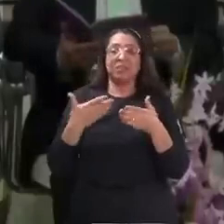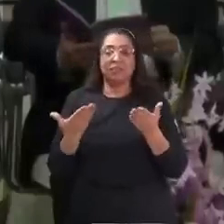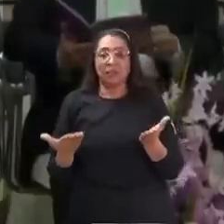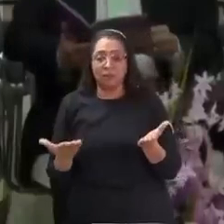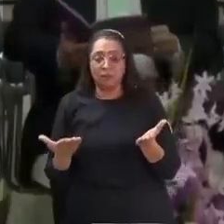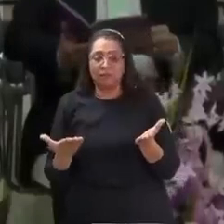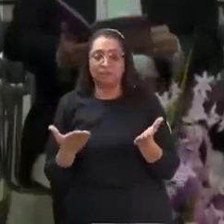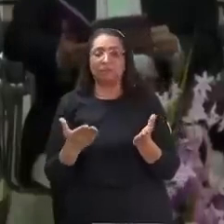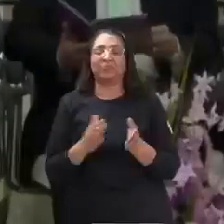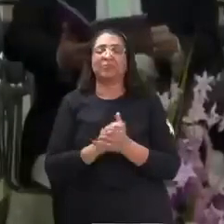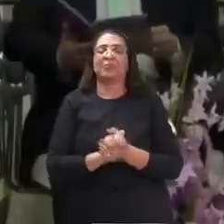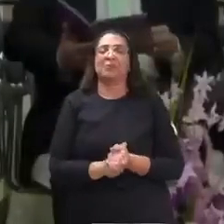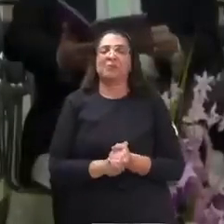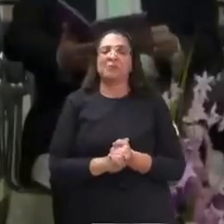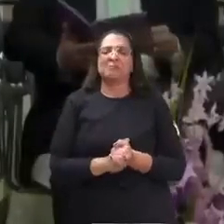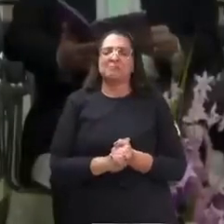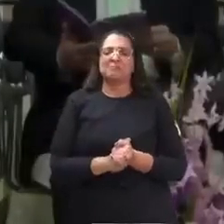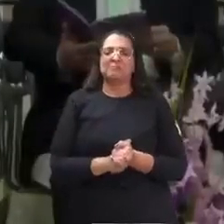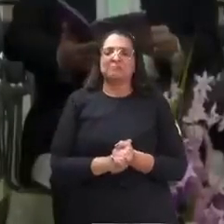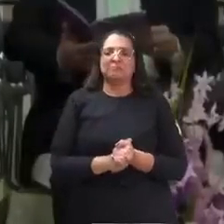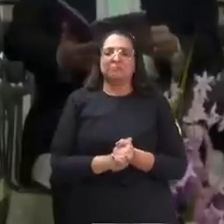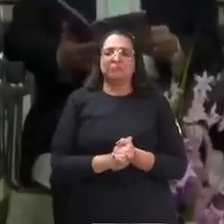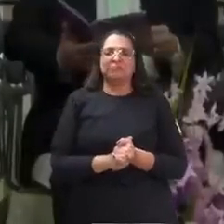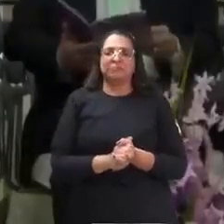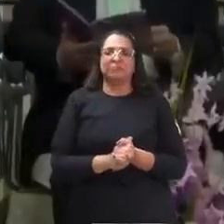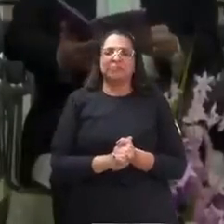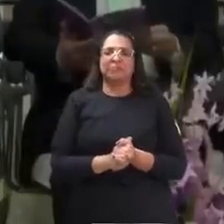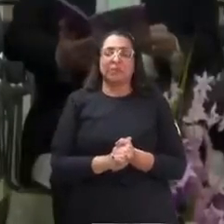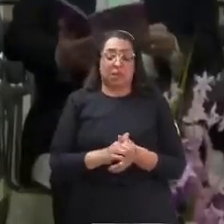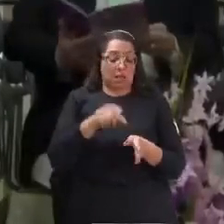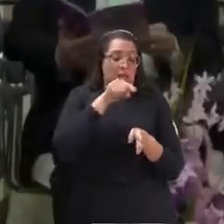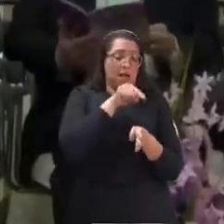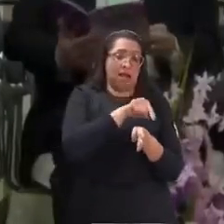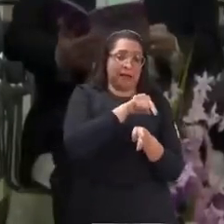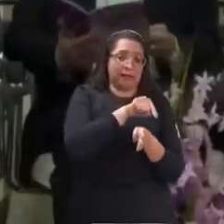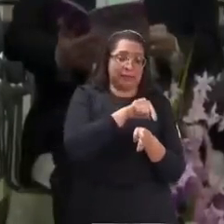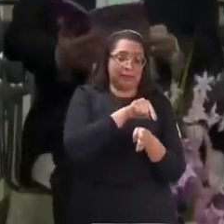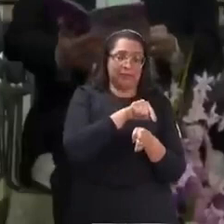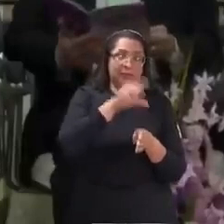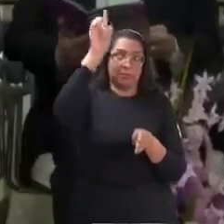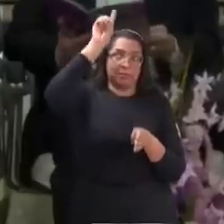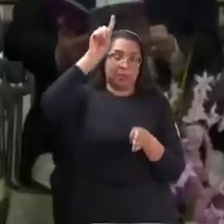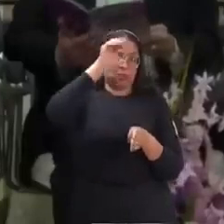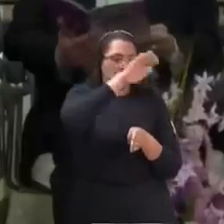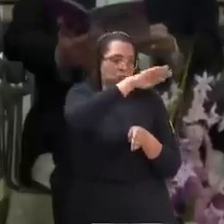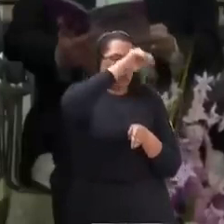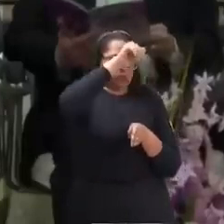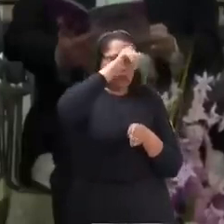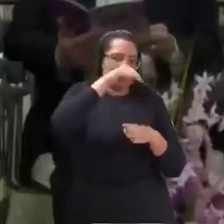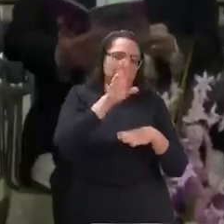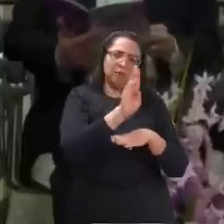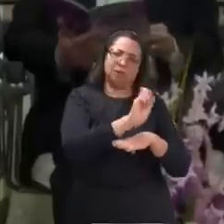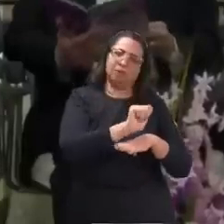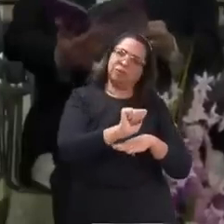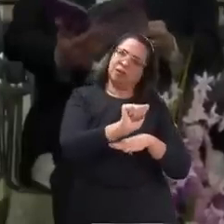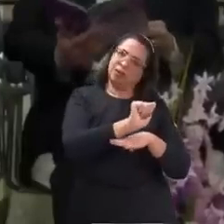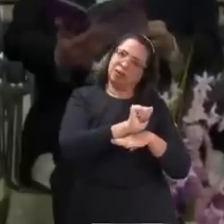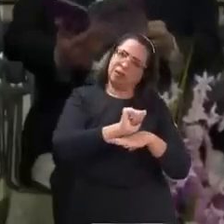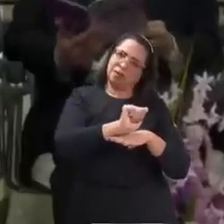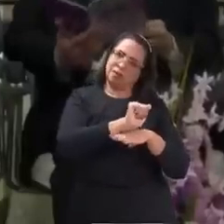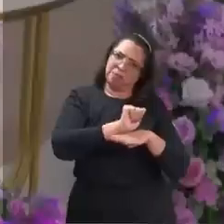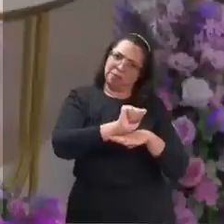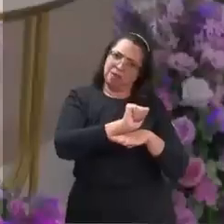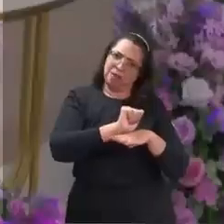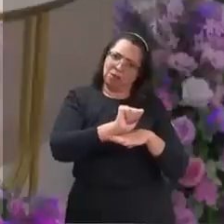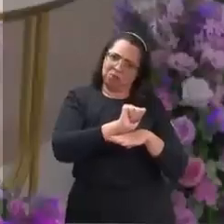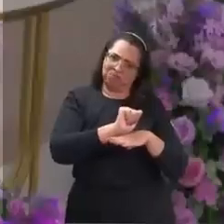Mesmo na cultura, quando Deus chama Abraão, obviamente que Deus poderia